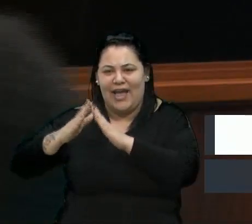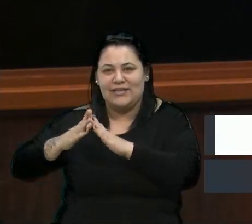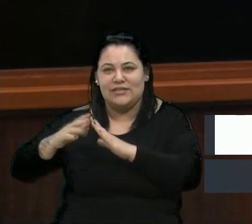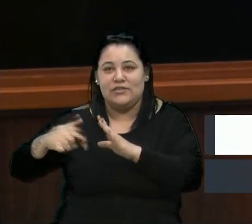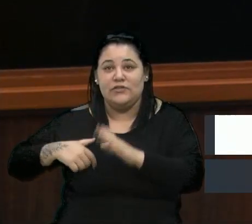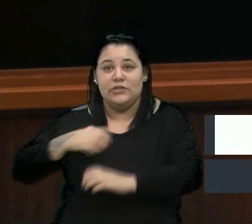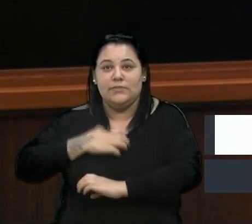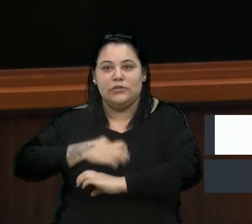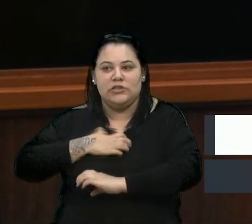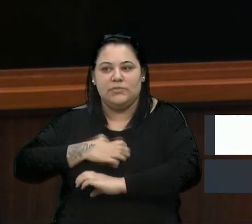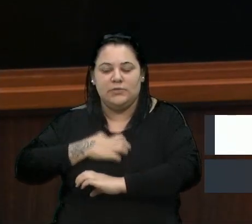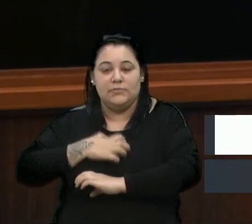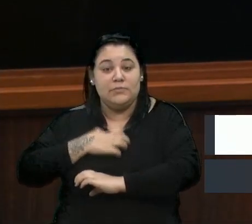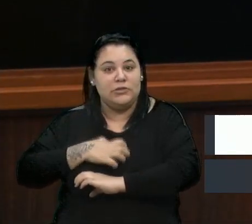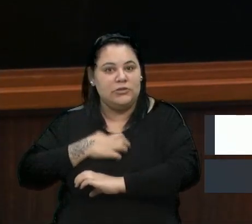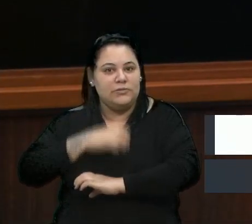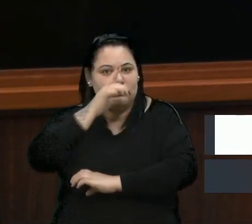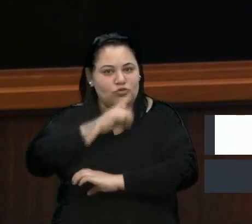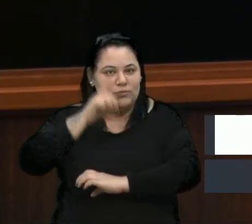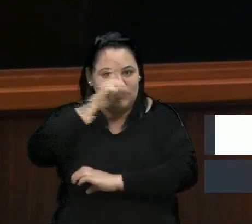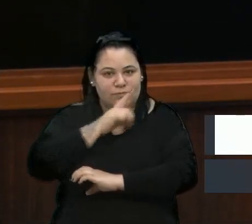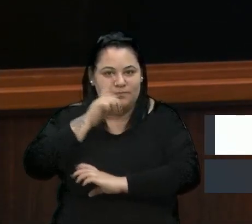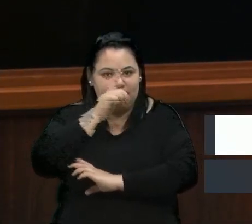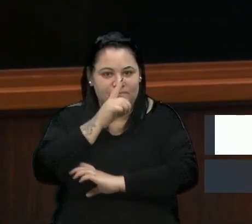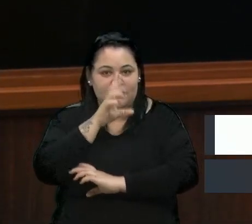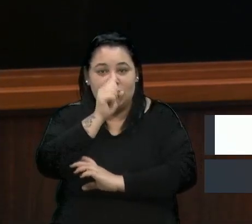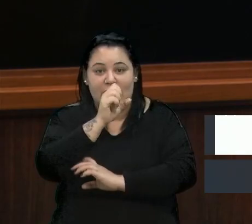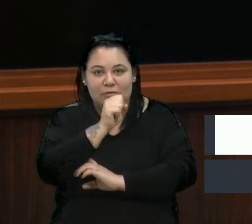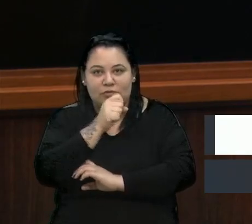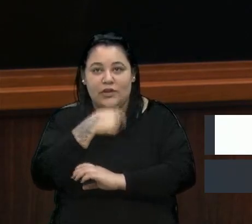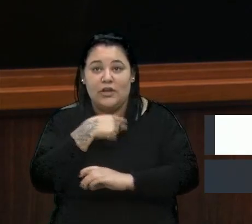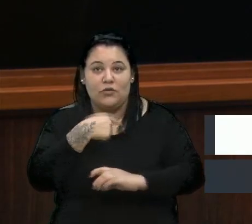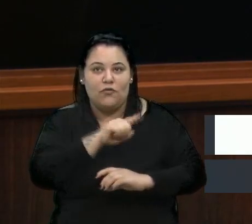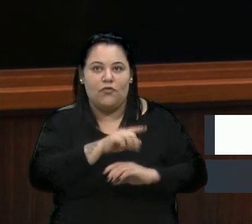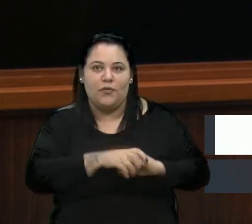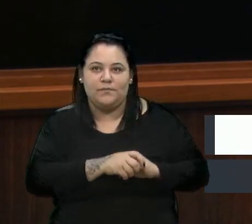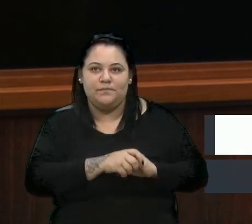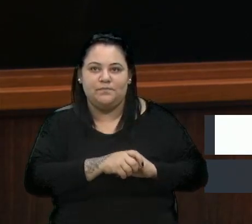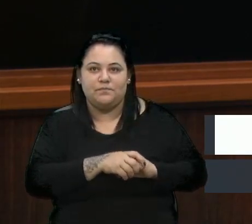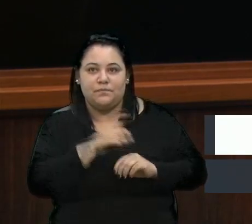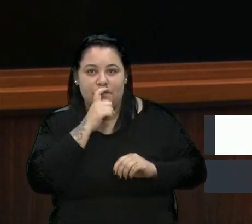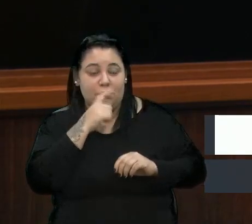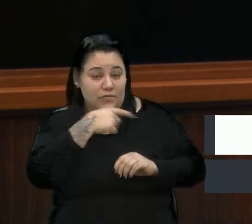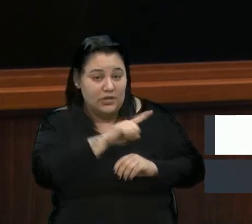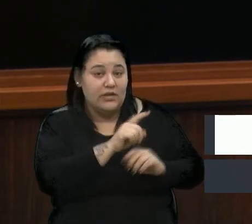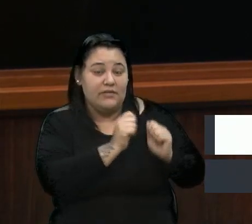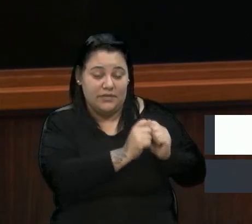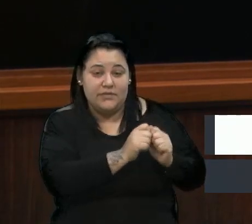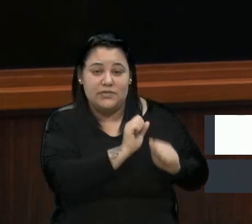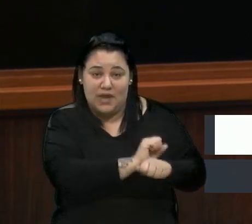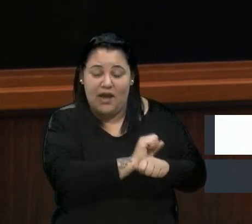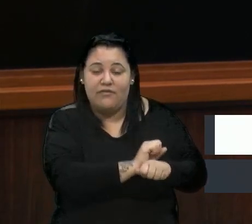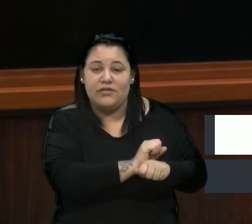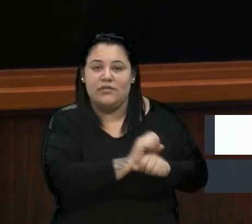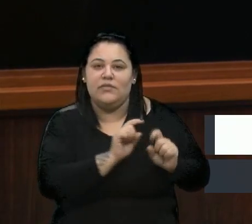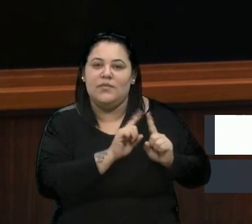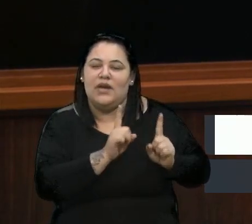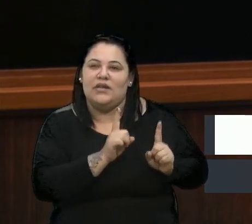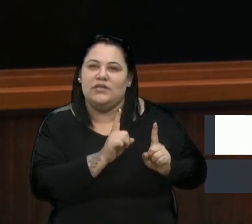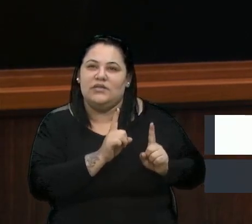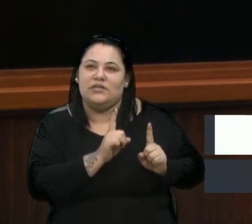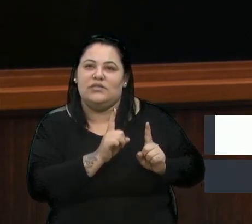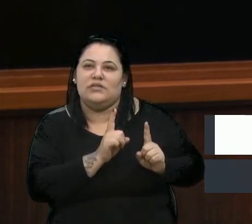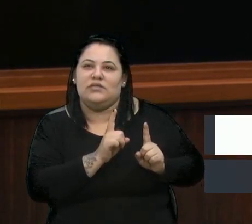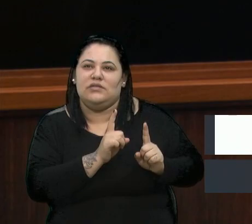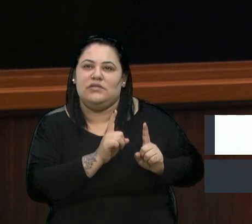tão brava naquele domingo, naquele sábado, que eu não fui. Meu pai me levava, me esperava, eu não fui. Mas eu estava agindo de